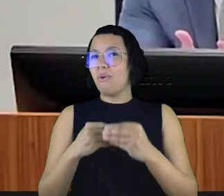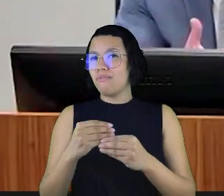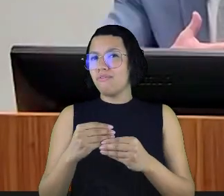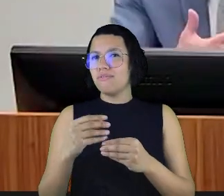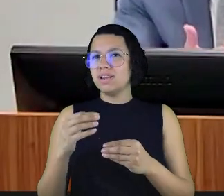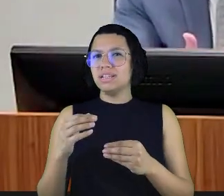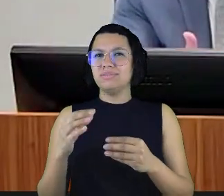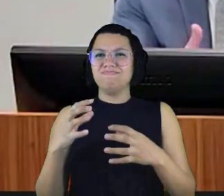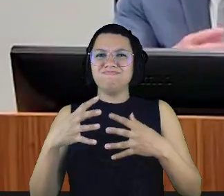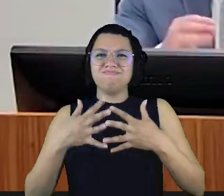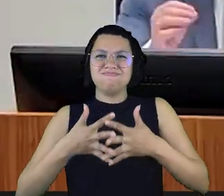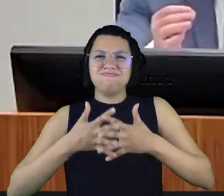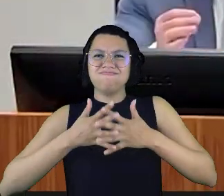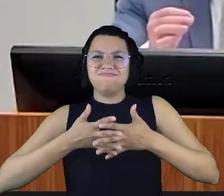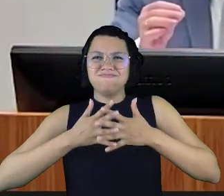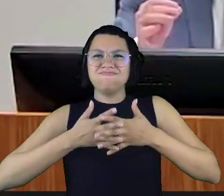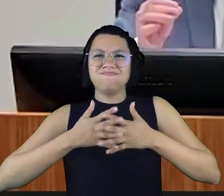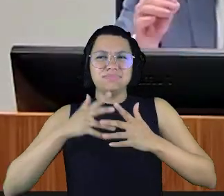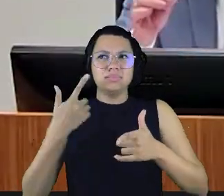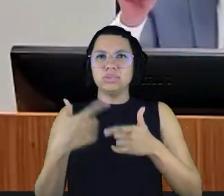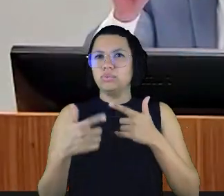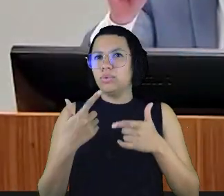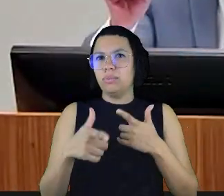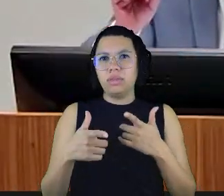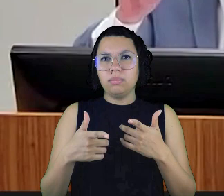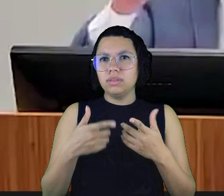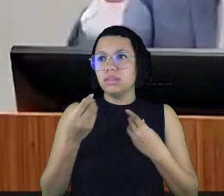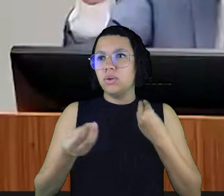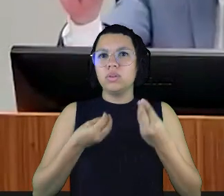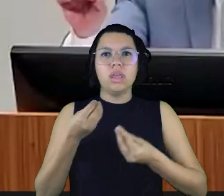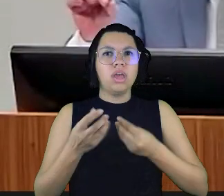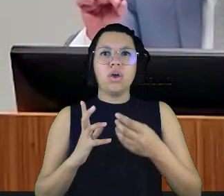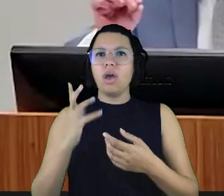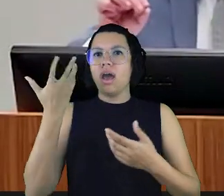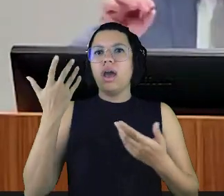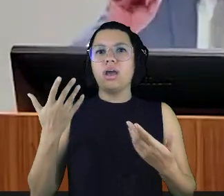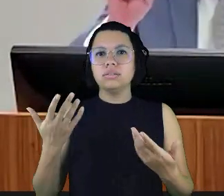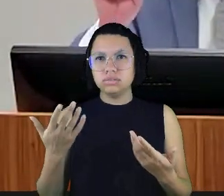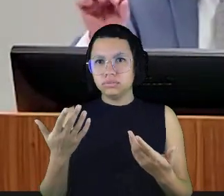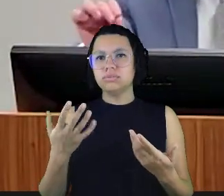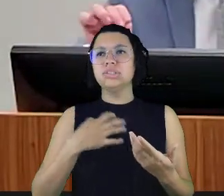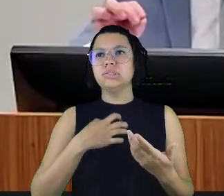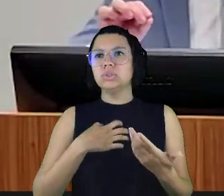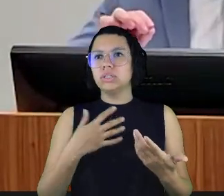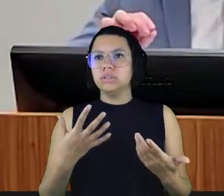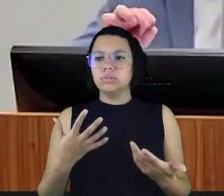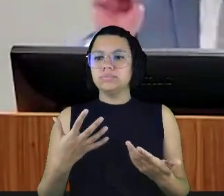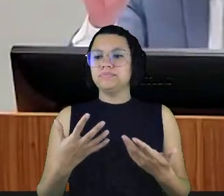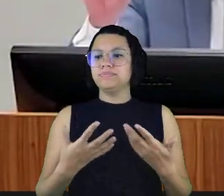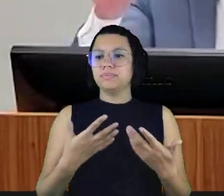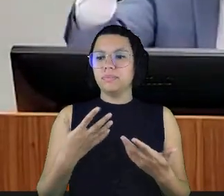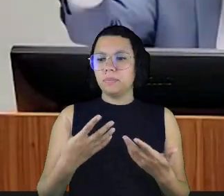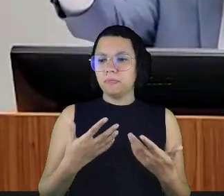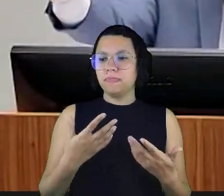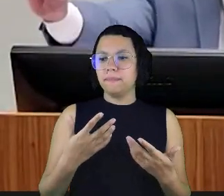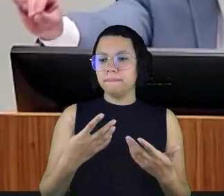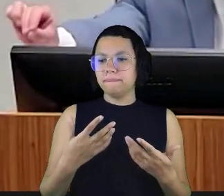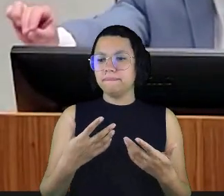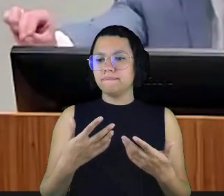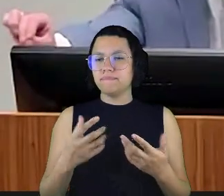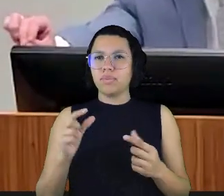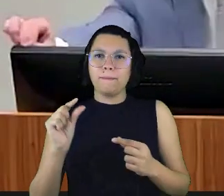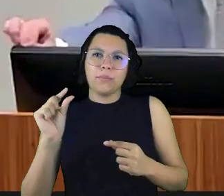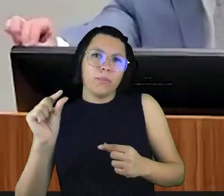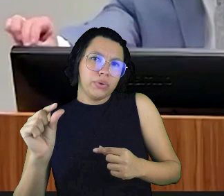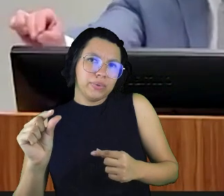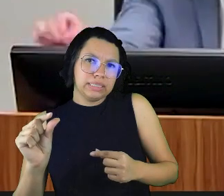teia de problemas que não tem como ser resolvidos de forma, varejinha. Então, agora eu vou tratar